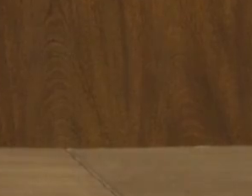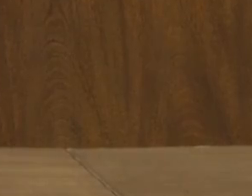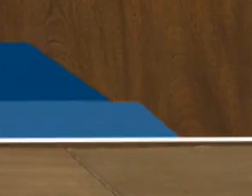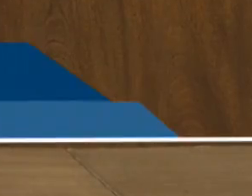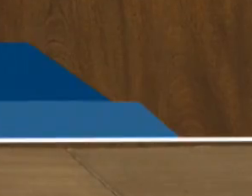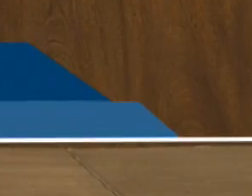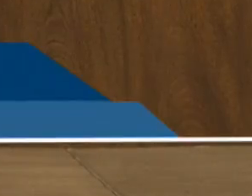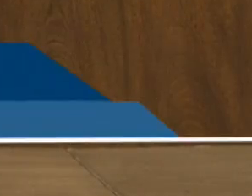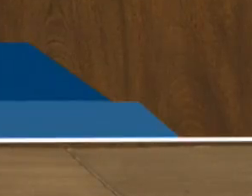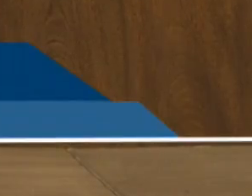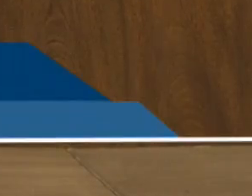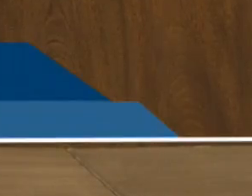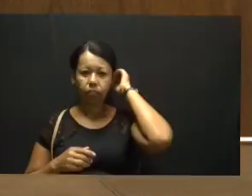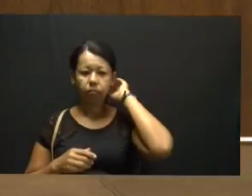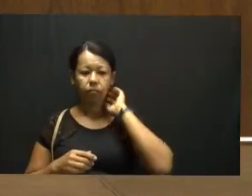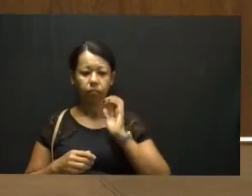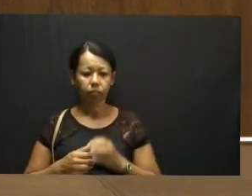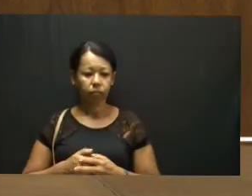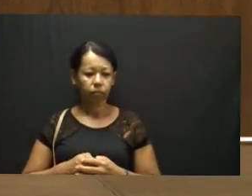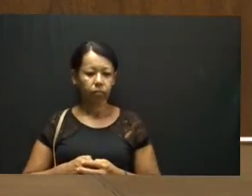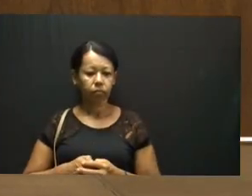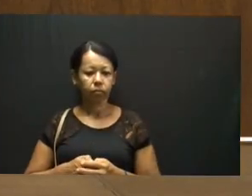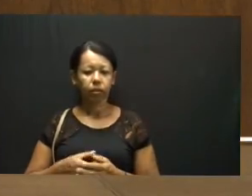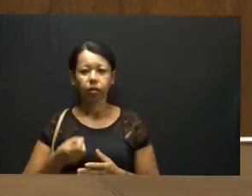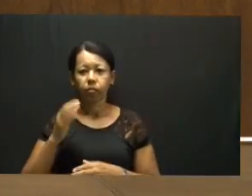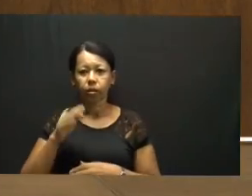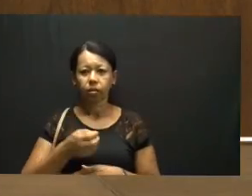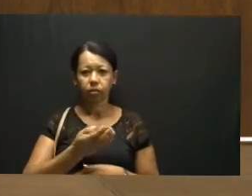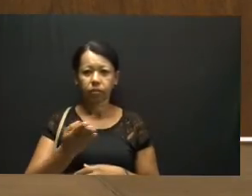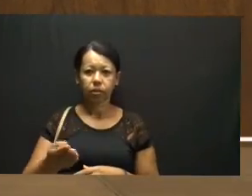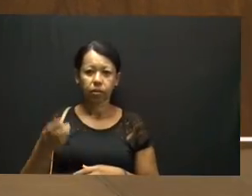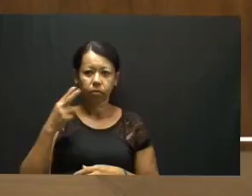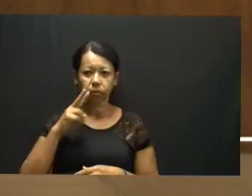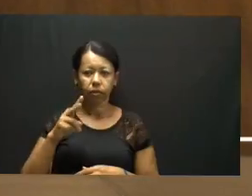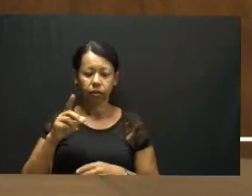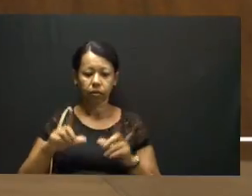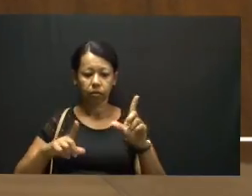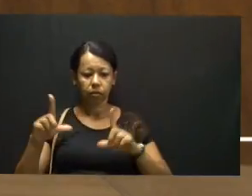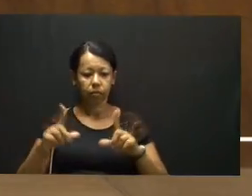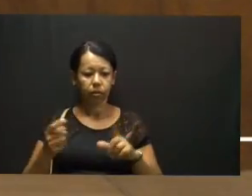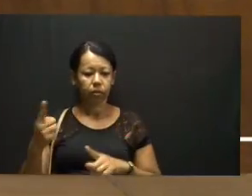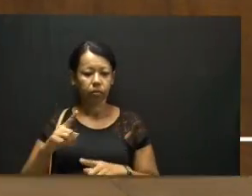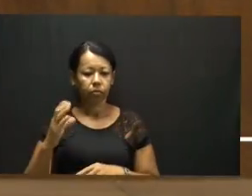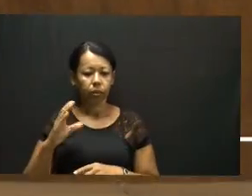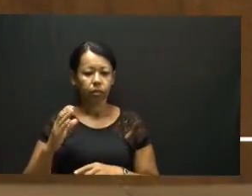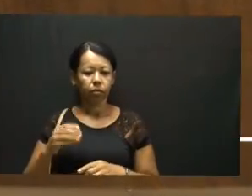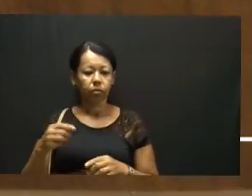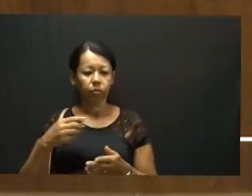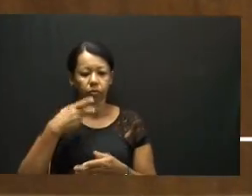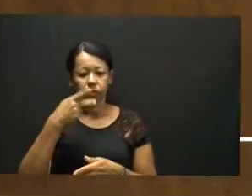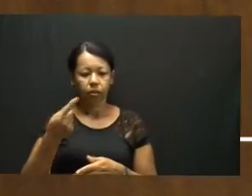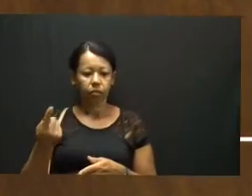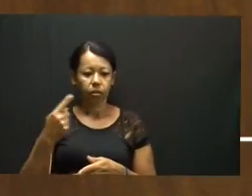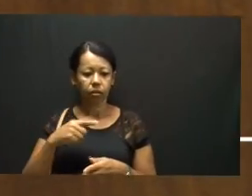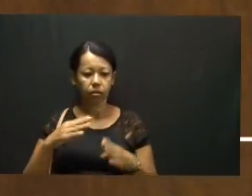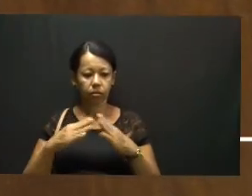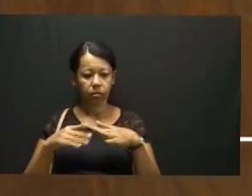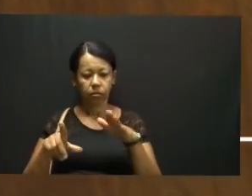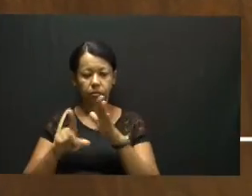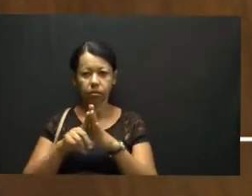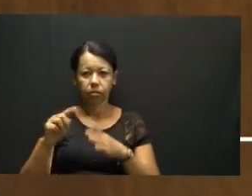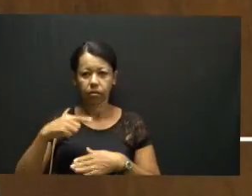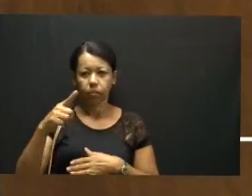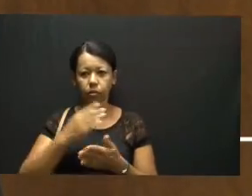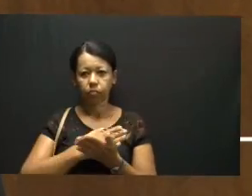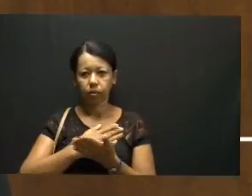Olá, boa tarde a todos que estão acompanhando a programação da TV Câmara de Cubatão. Agora nós estamos falando ao vivo aqui do plenário e daqui a